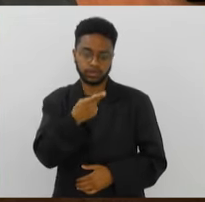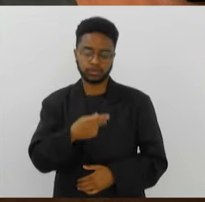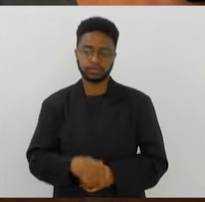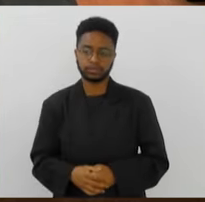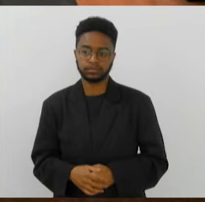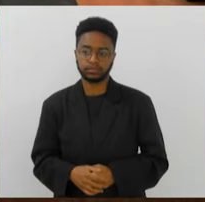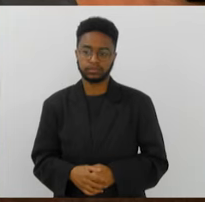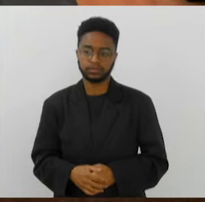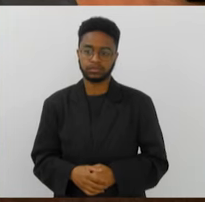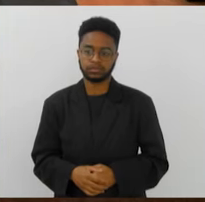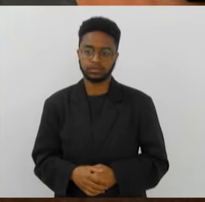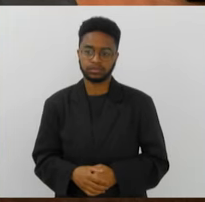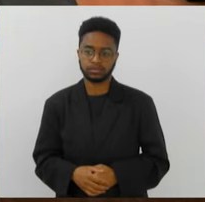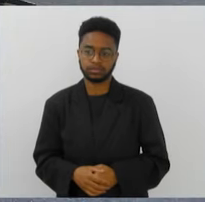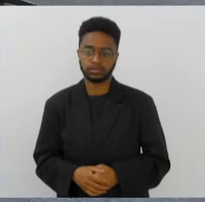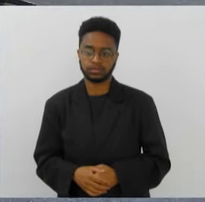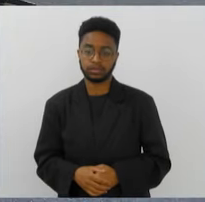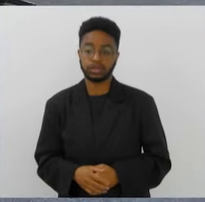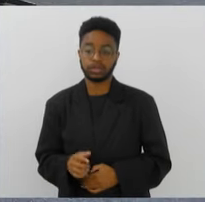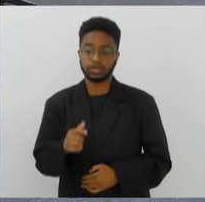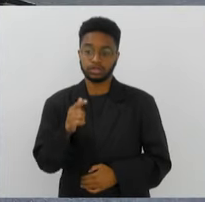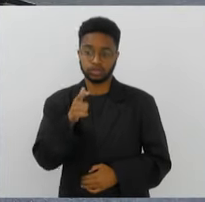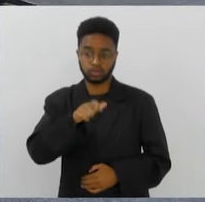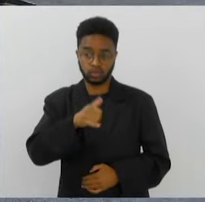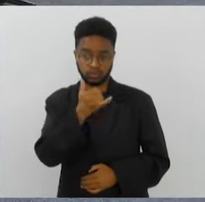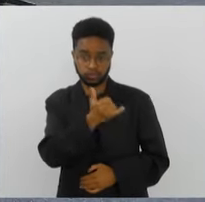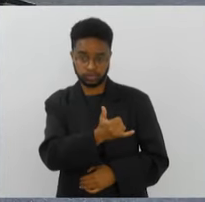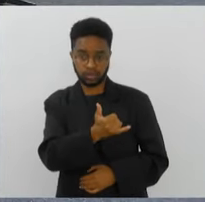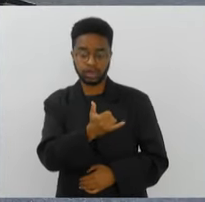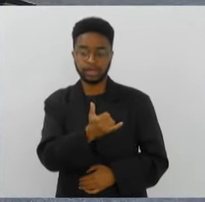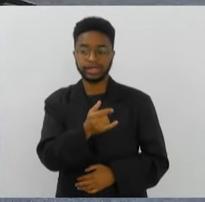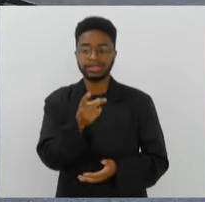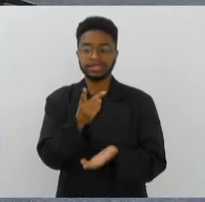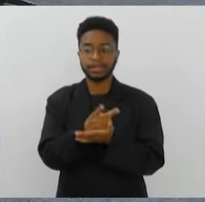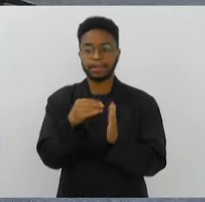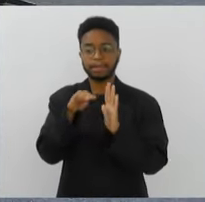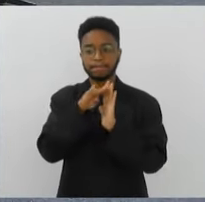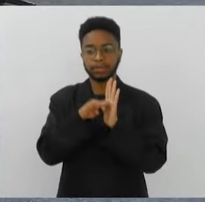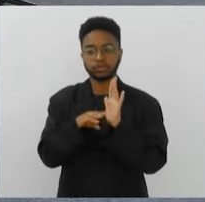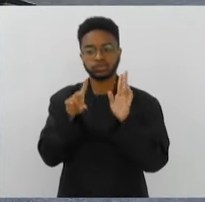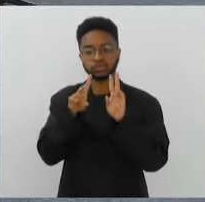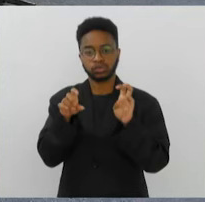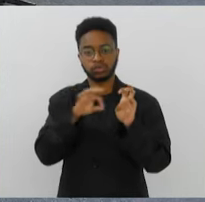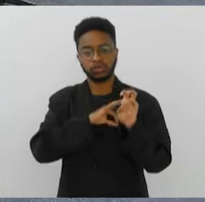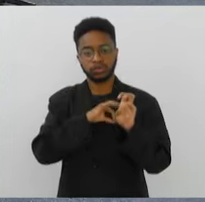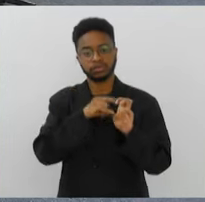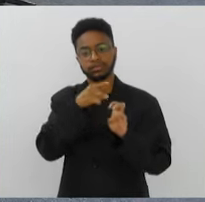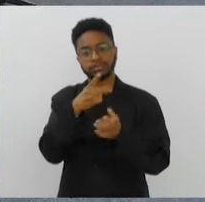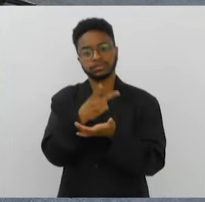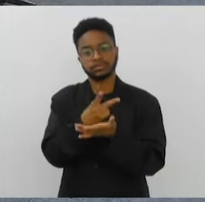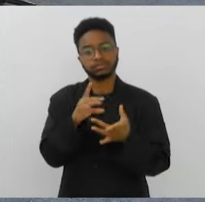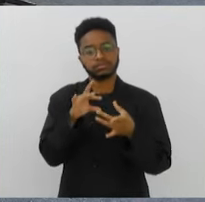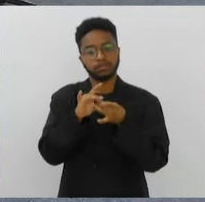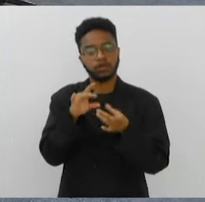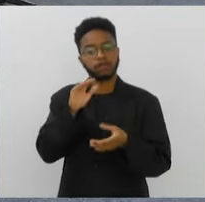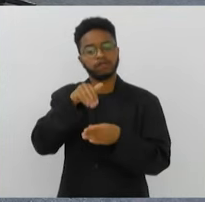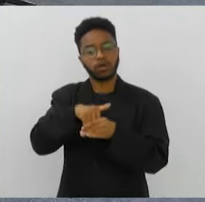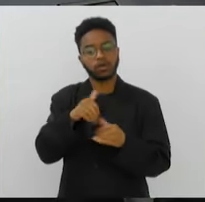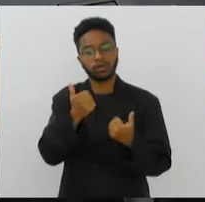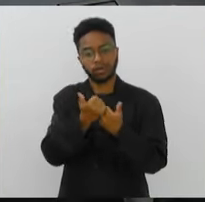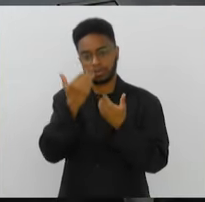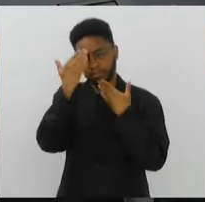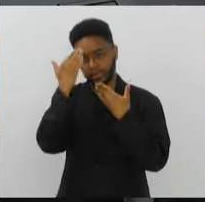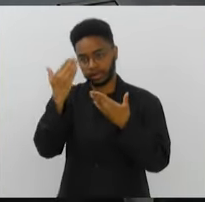deputado o protocolo. Ratinho, ressalto mais uma vez que sempre, todas as pautas relacionadas à polícia, Vossa Excelência está presente e vota a favor. Muito